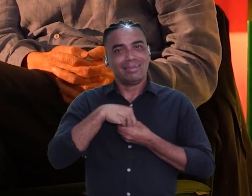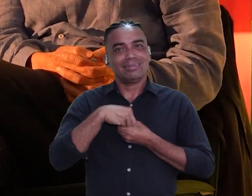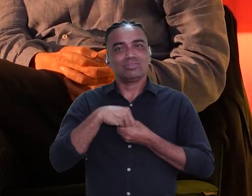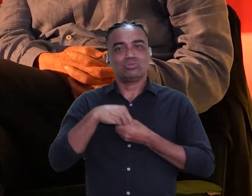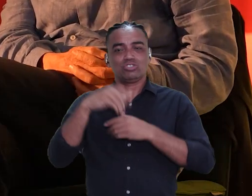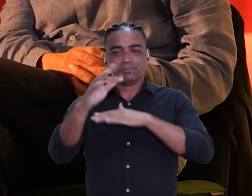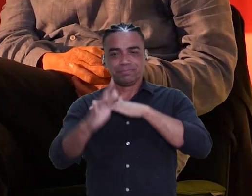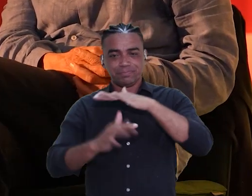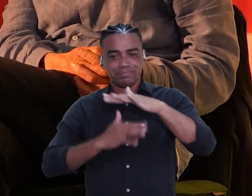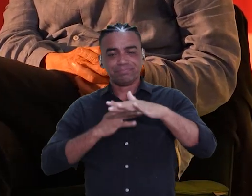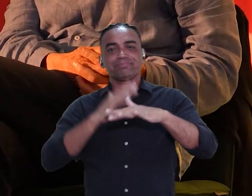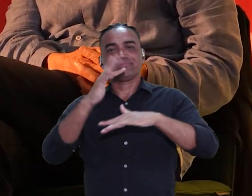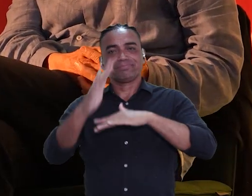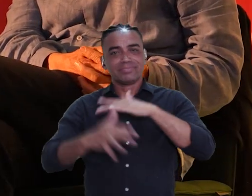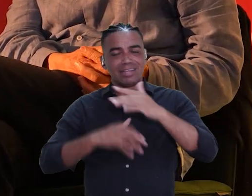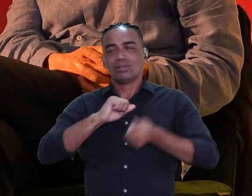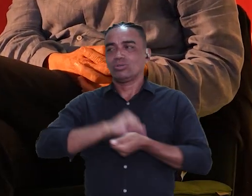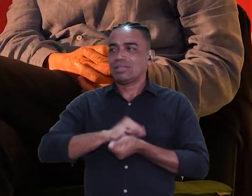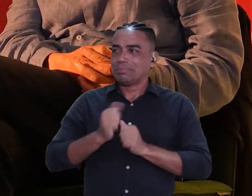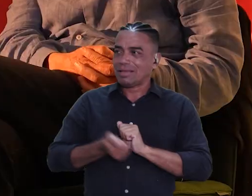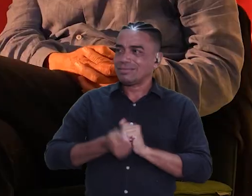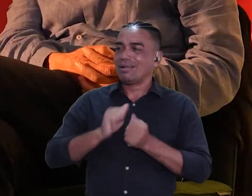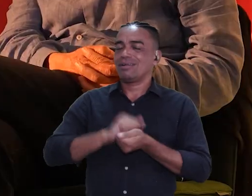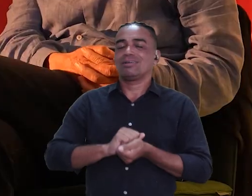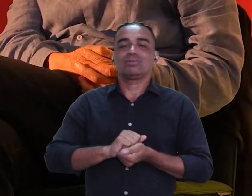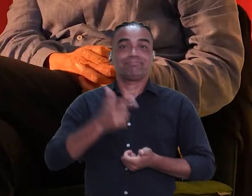de migração e de readaptação,